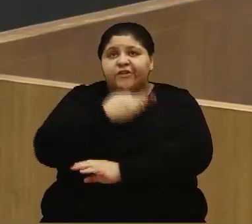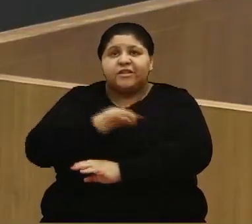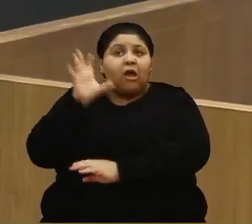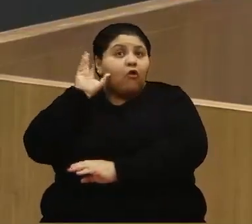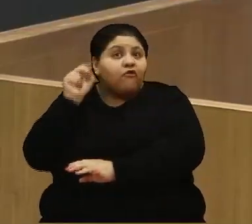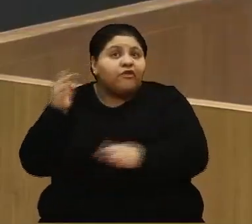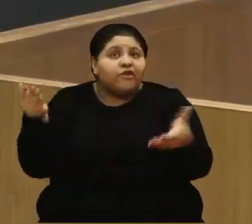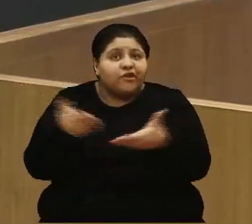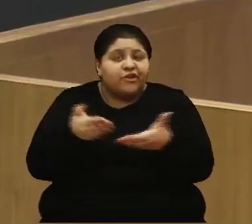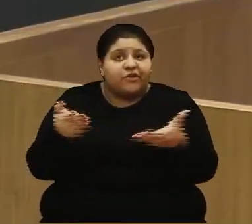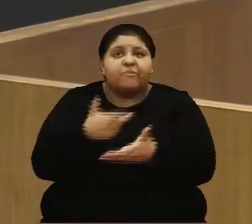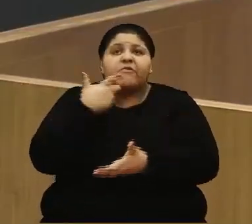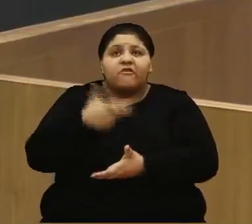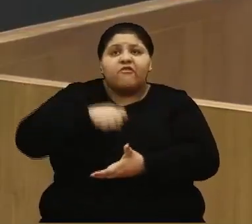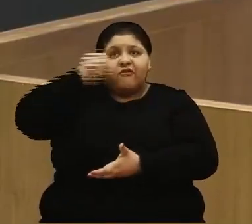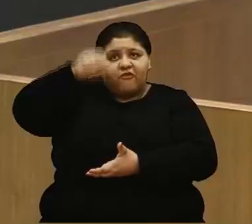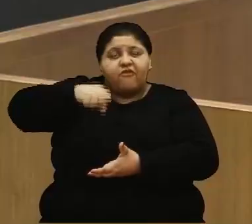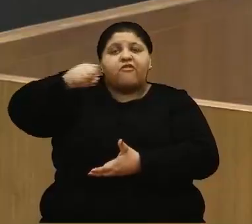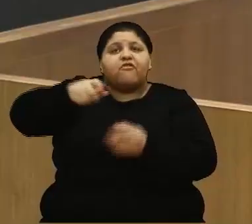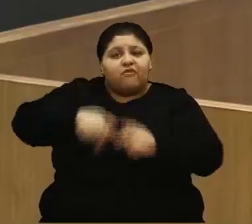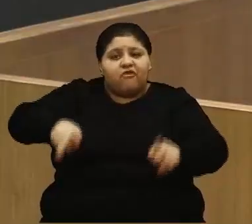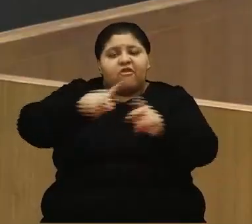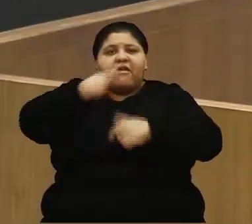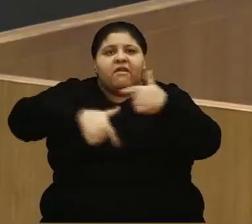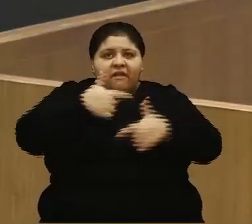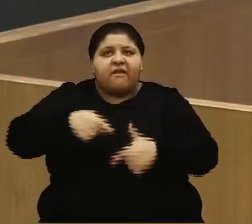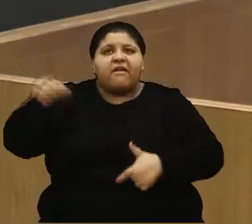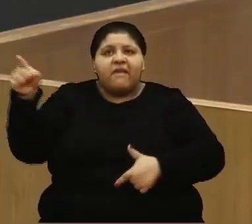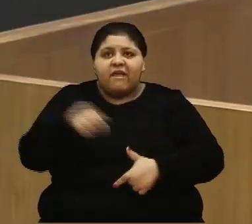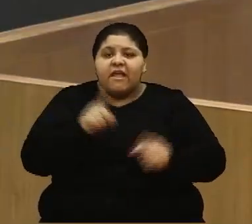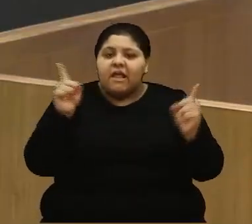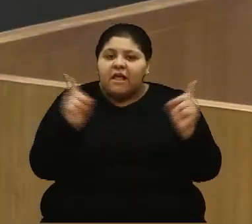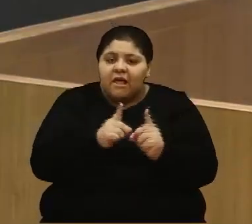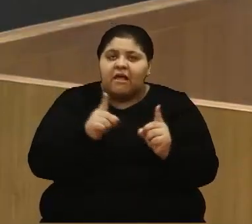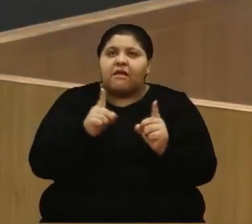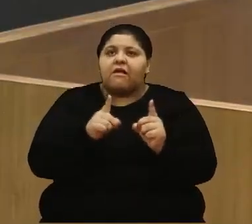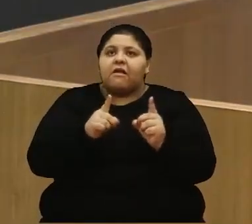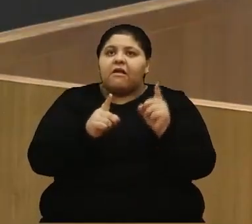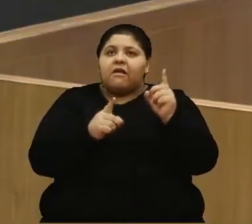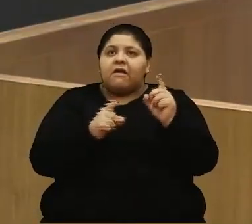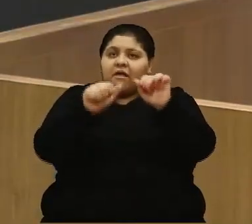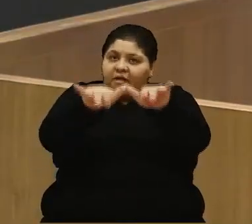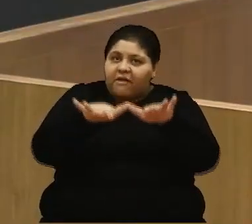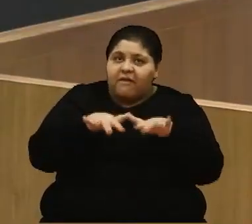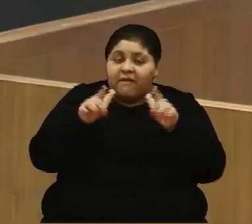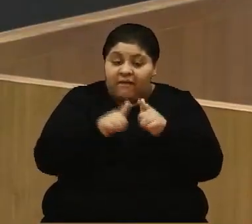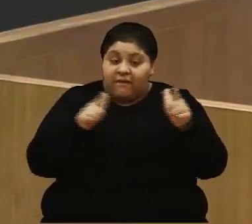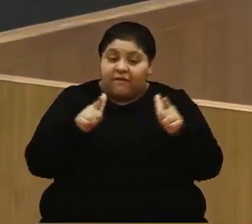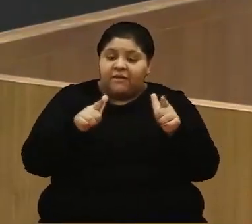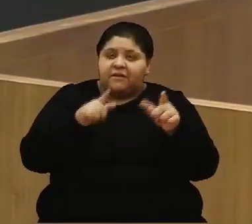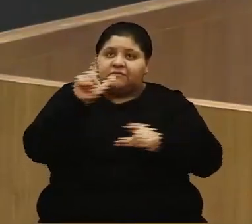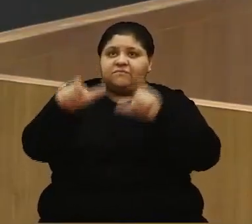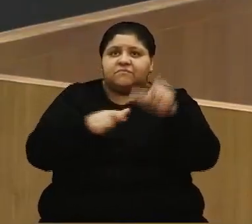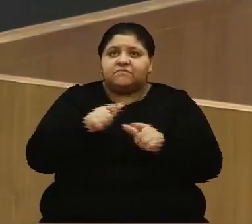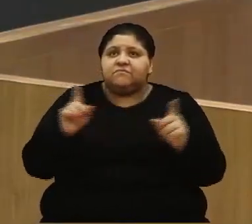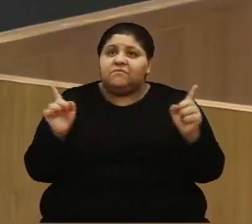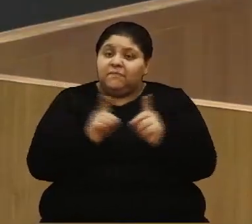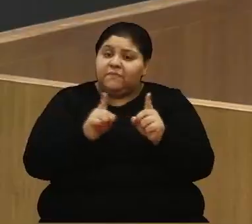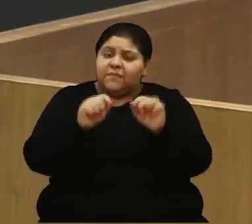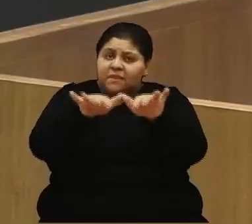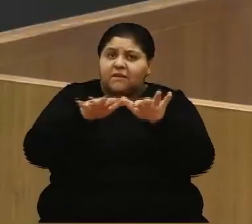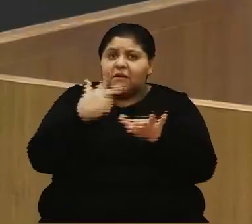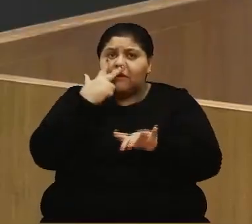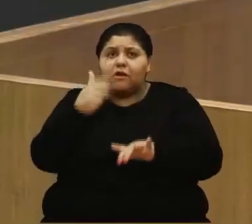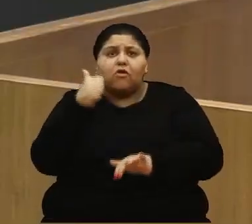aqui, para dizer sim, o povo trabalhador é minoria no parlamento. A maioria da população é minoria no parlamento, assim